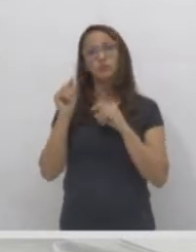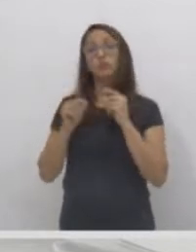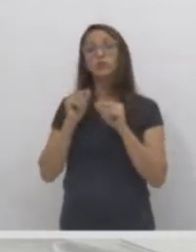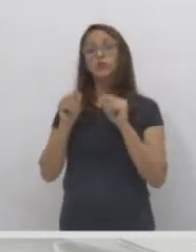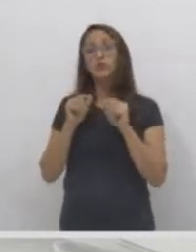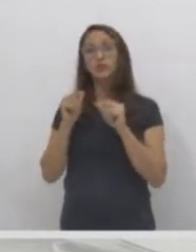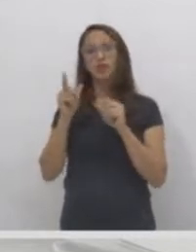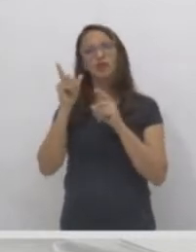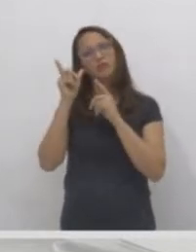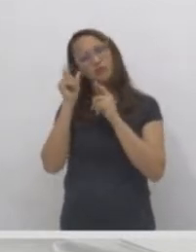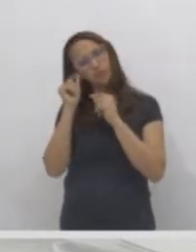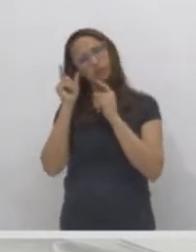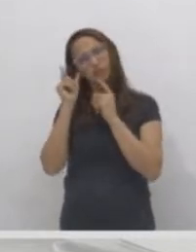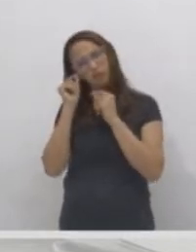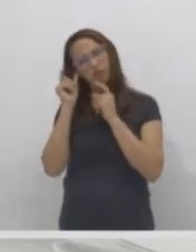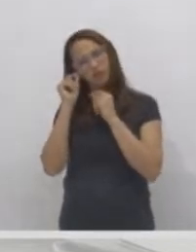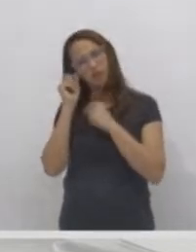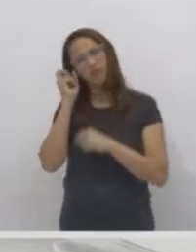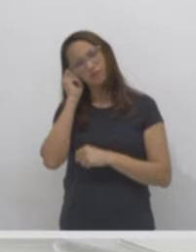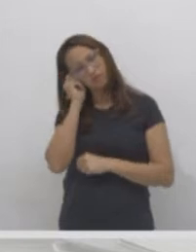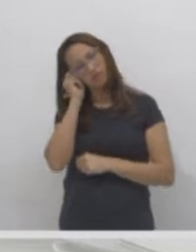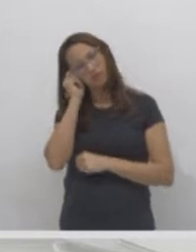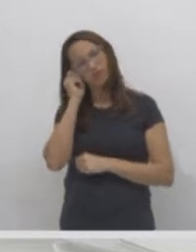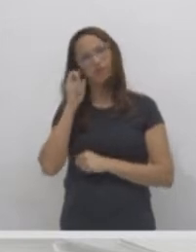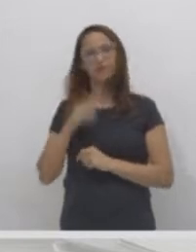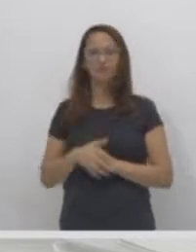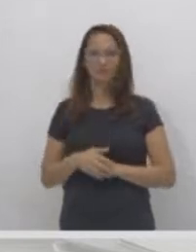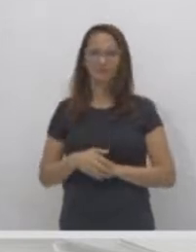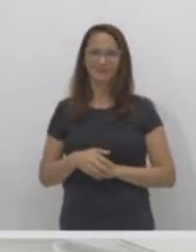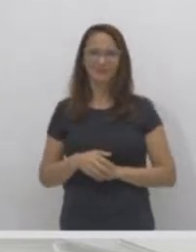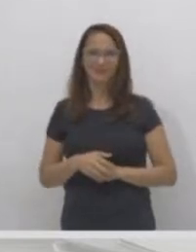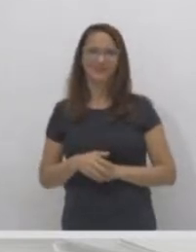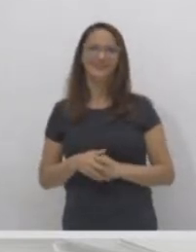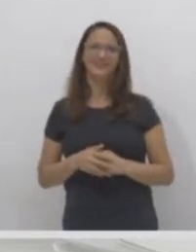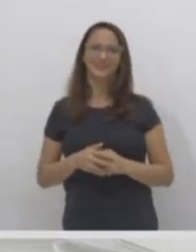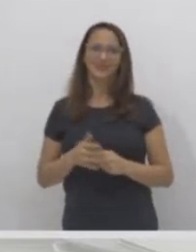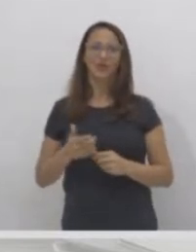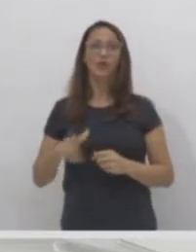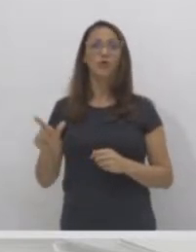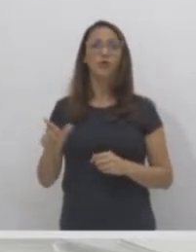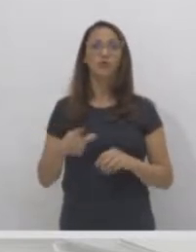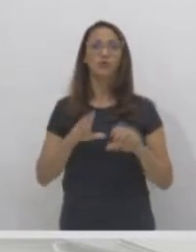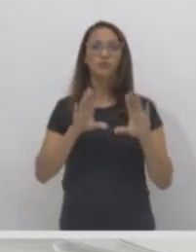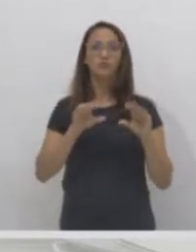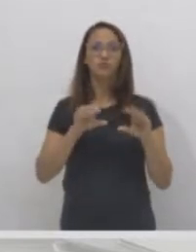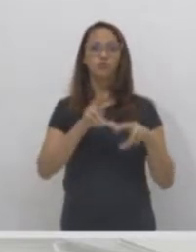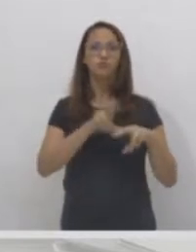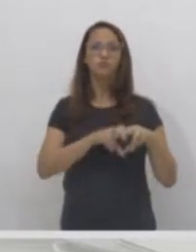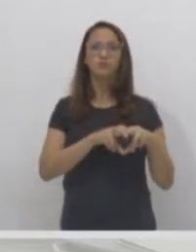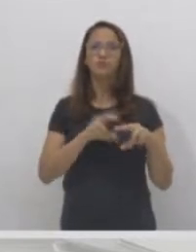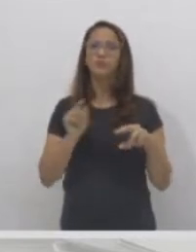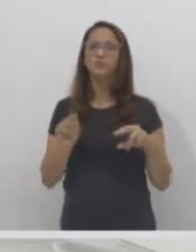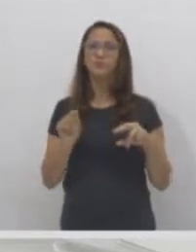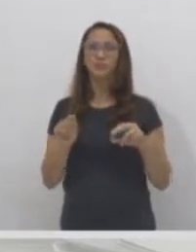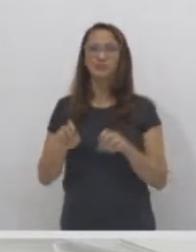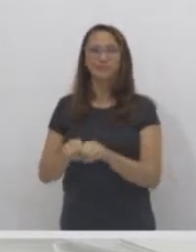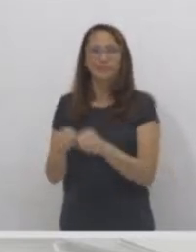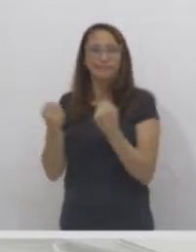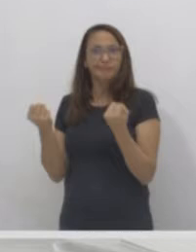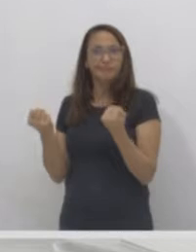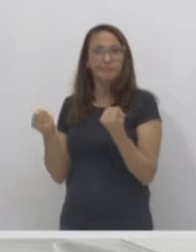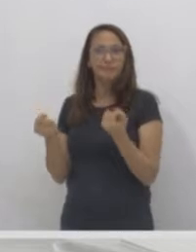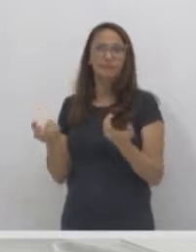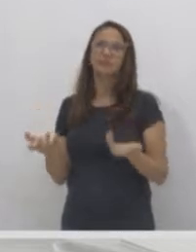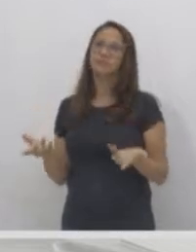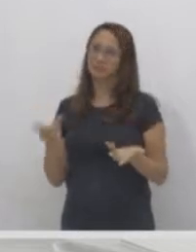ser dorminhoco, então tem um homem dorminhoco aí? Nazareno dorminhoco. Sofá, um sofá quebrado, quem nunca, não